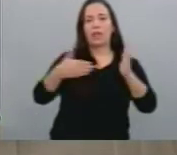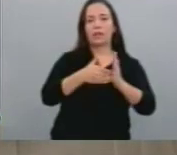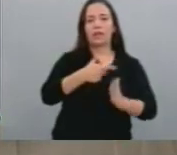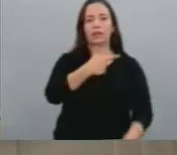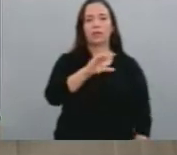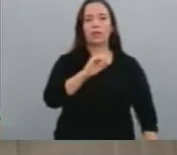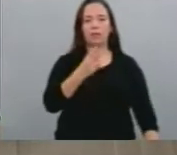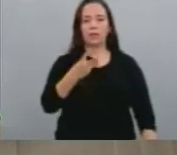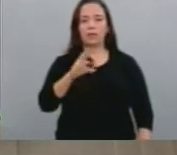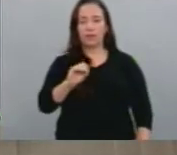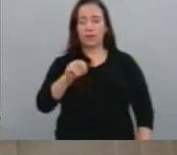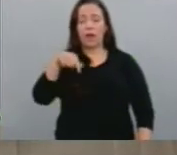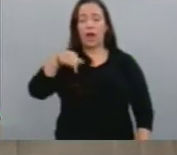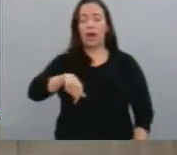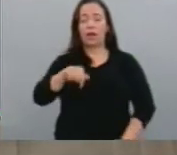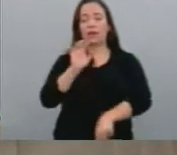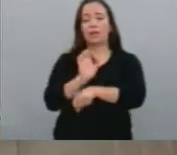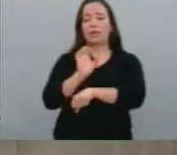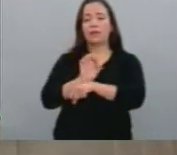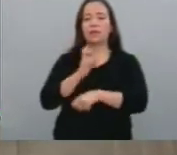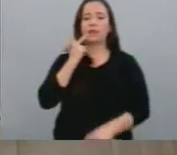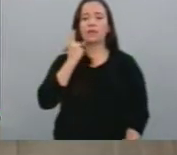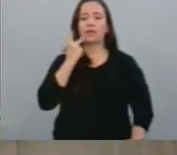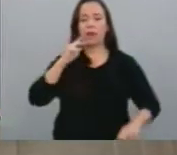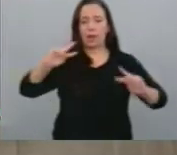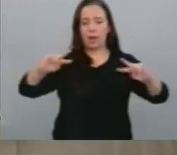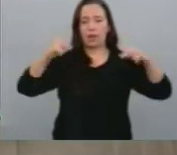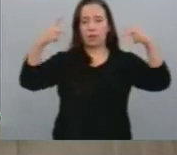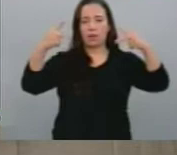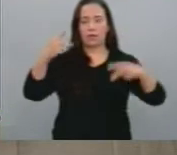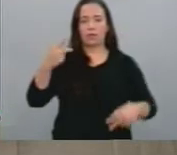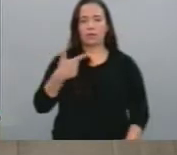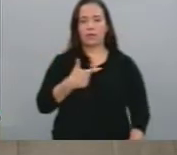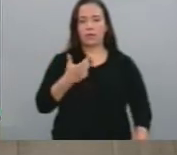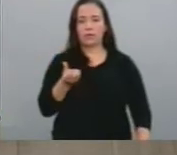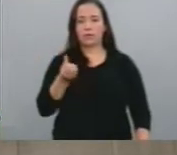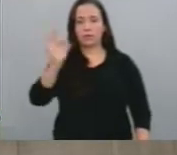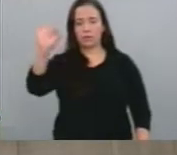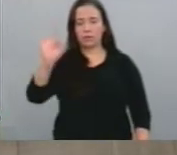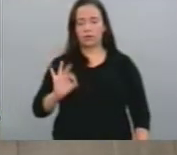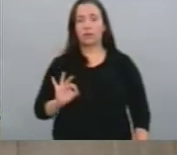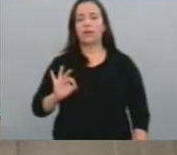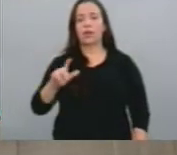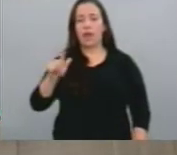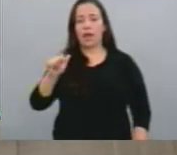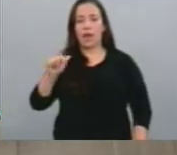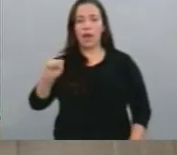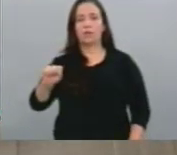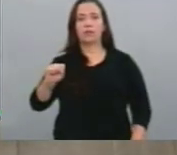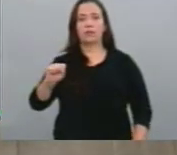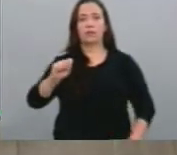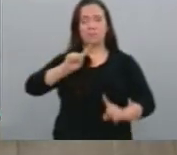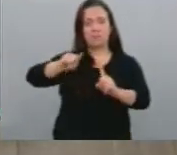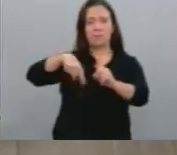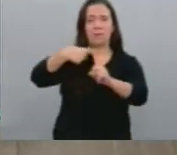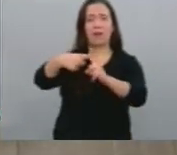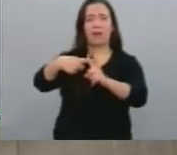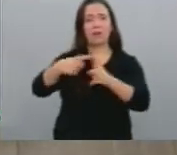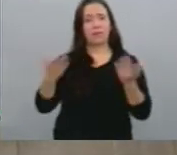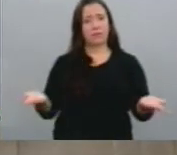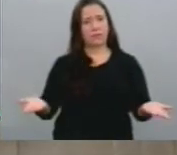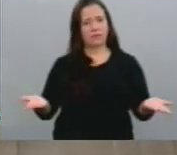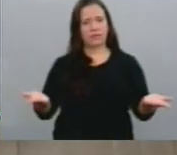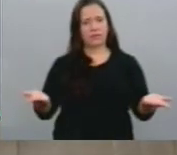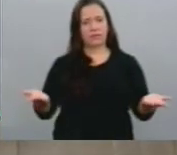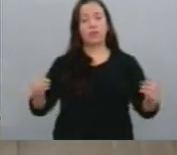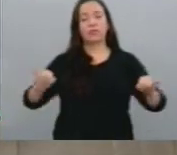faz? Aumentou, só nos últimos 2 anos, em 26%, os gases que causam seca. Ou seja, quem